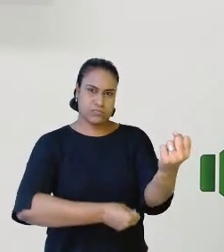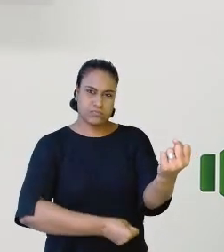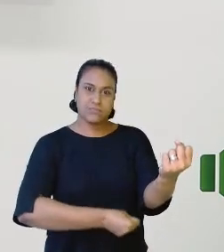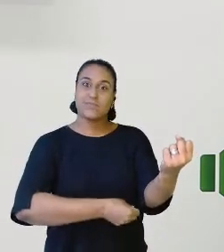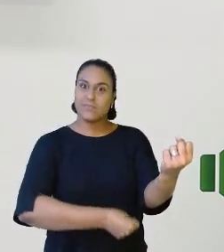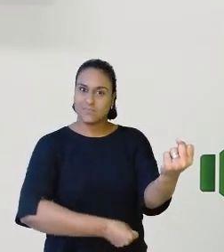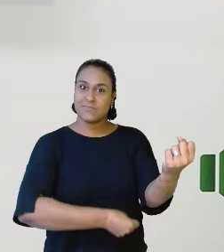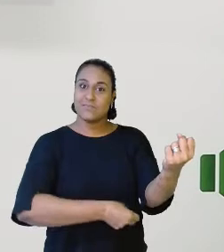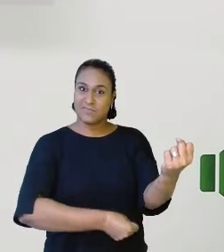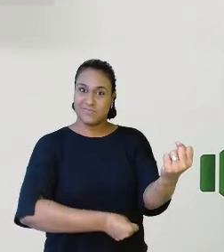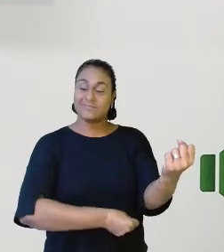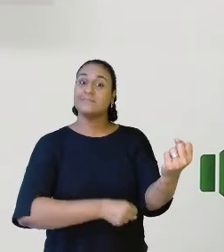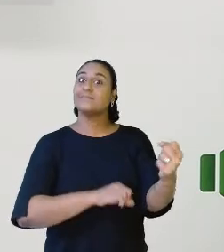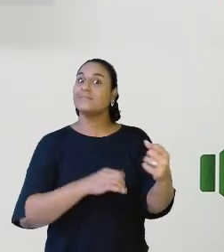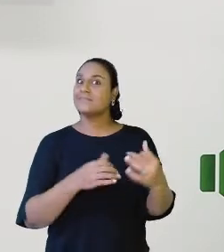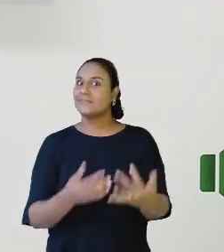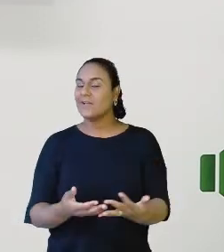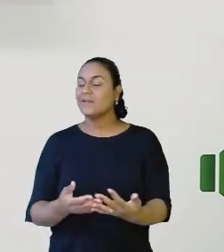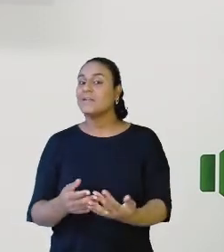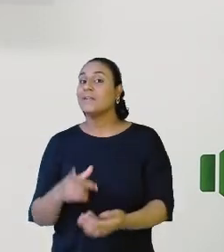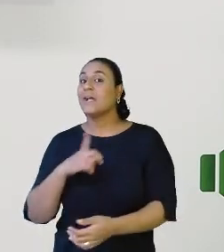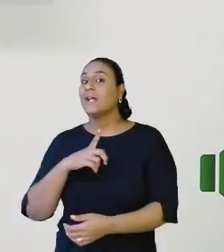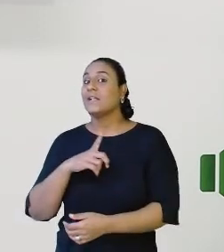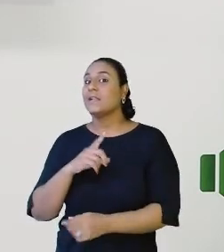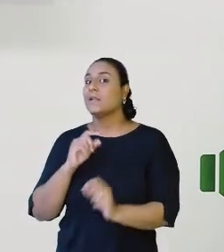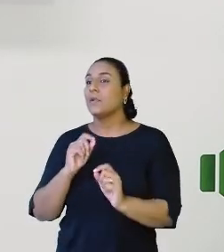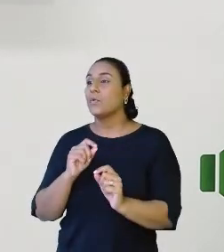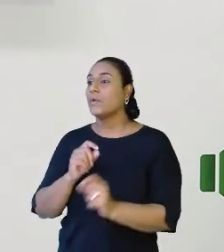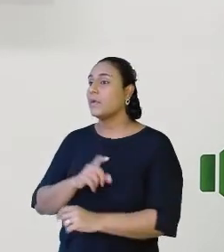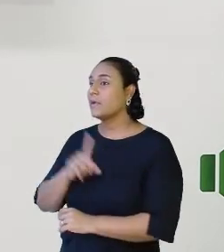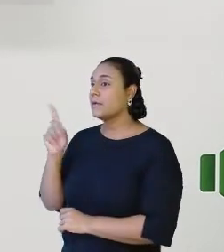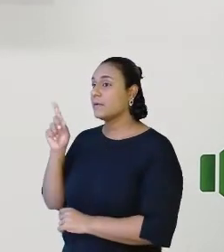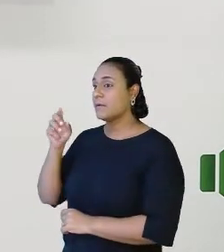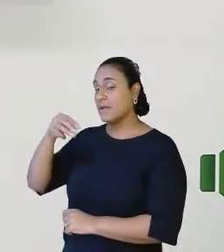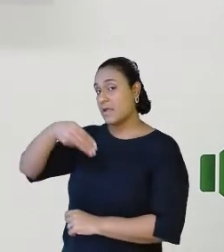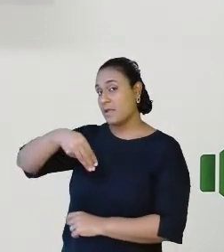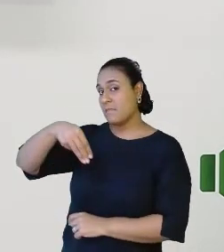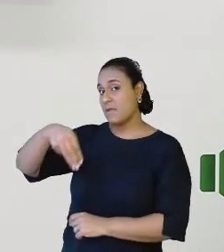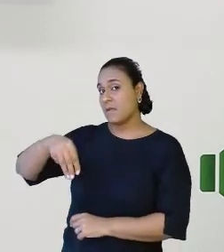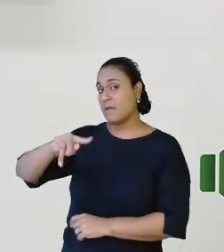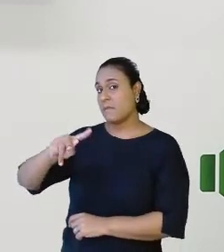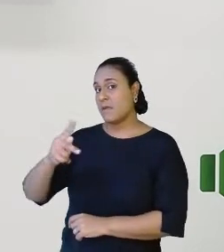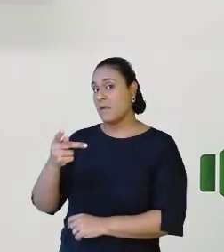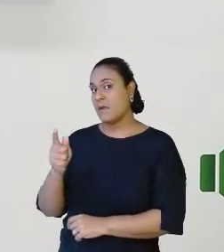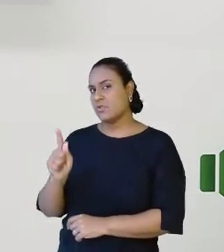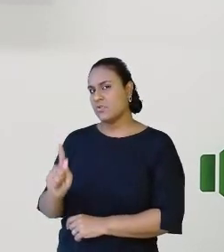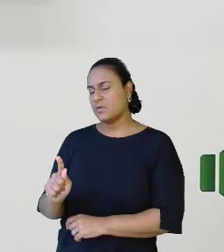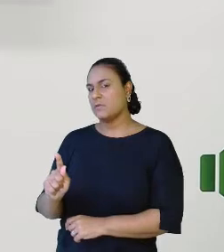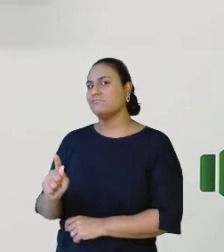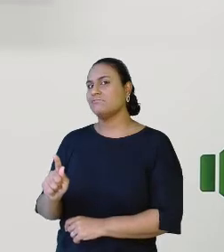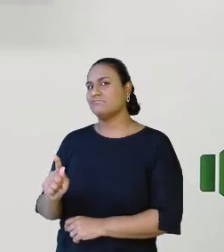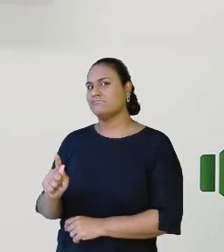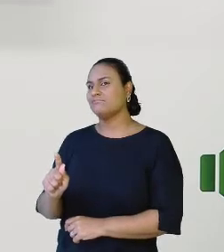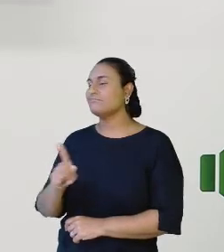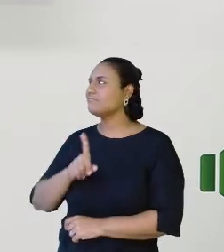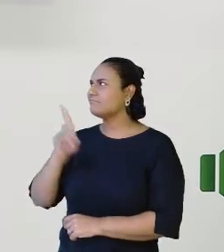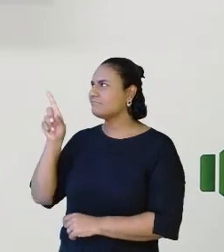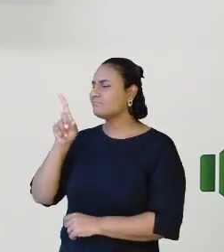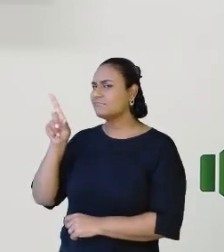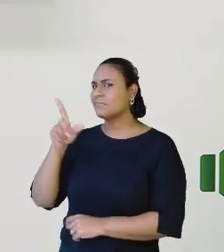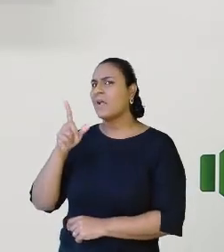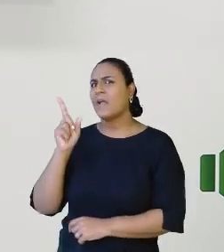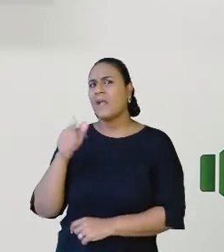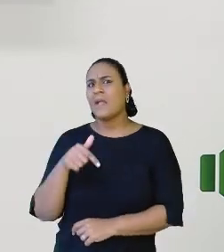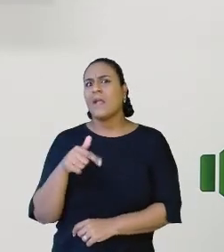coisa importante antes disso, que é o seguinte, o mmHg, que significa milímetros de mercúrio, é a unidade